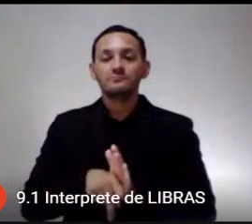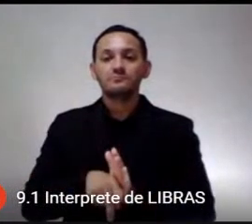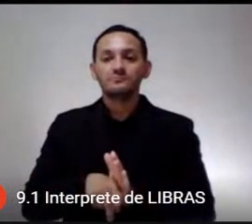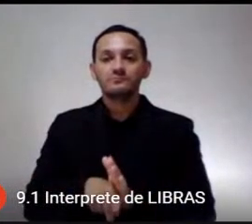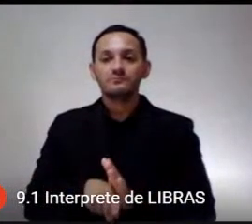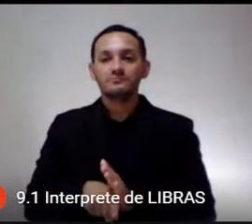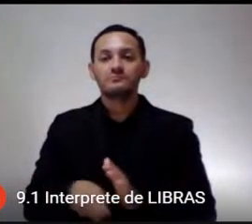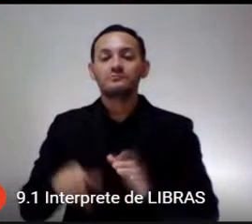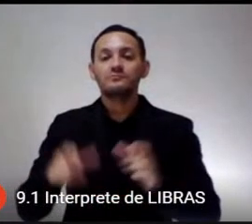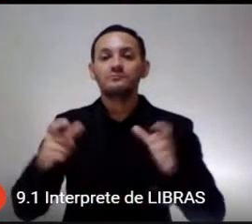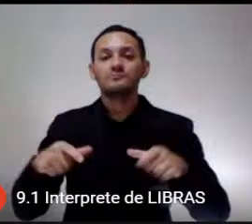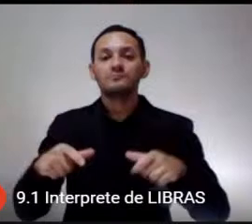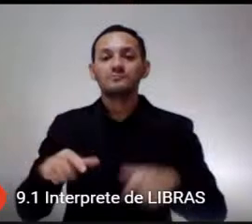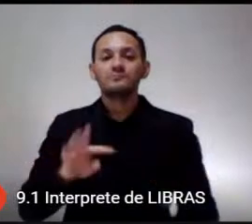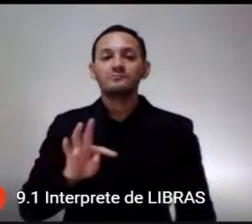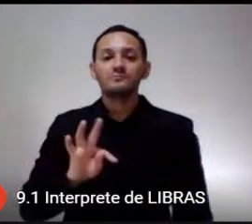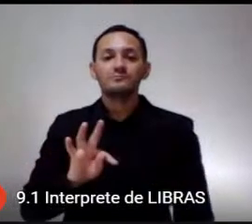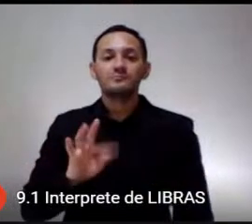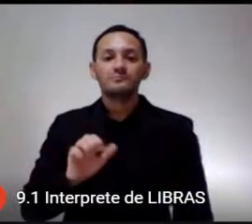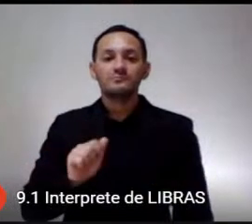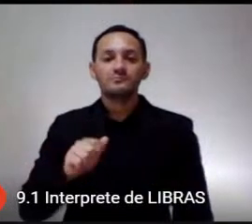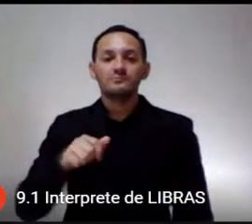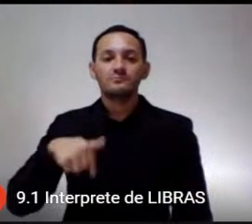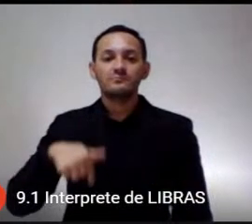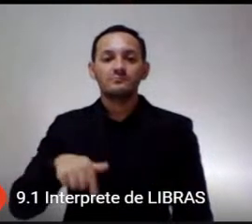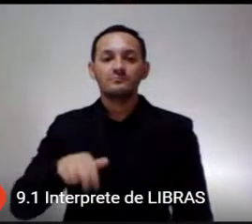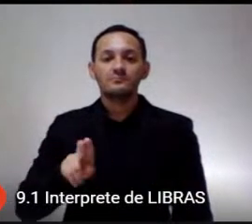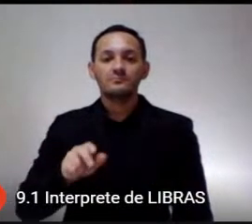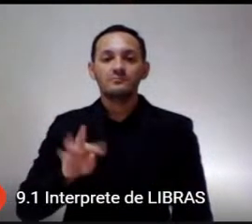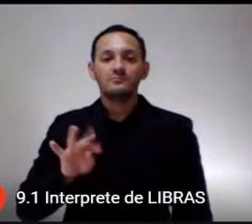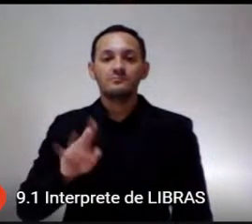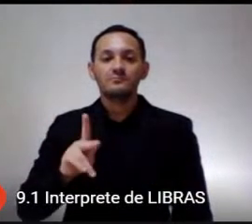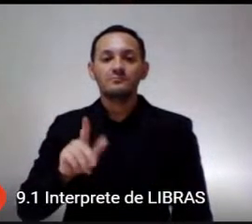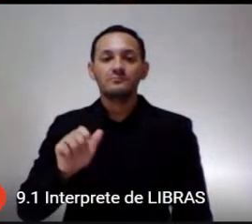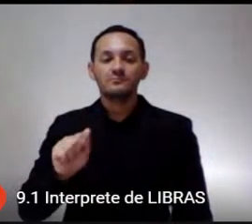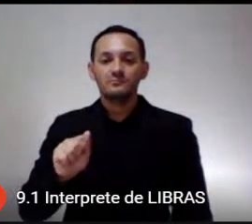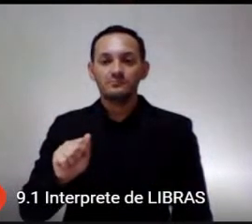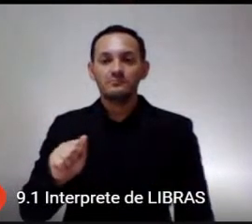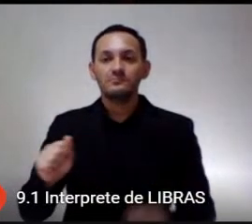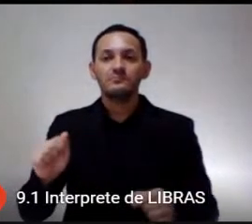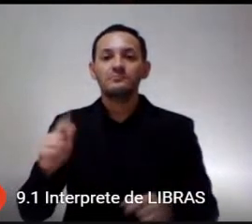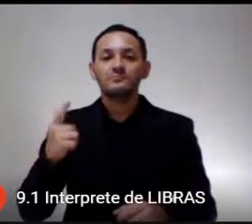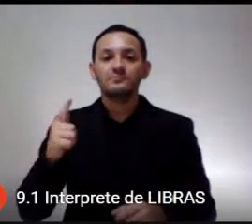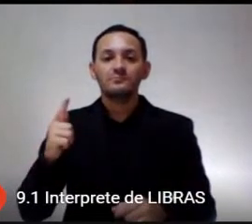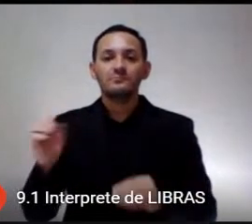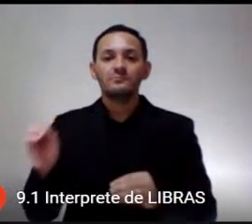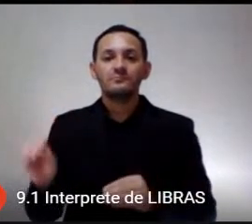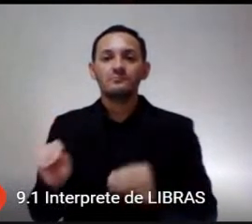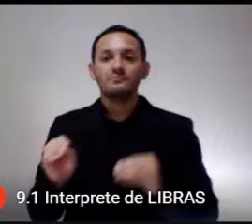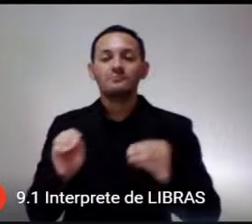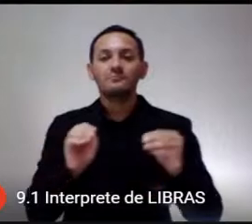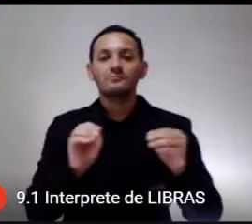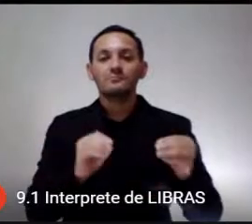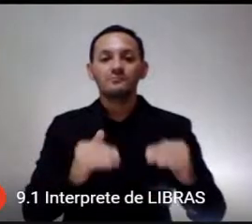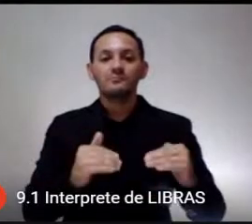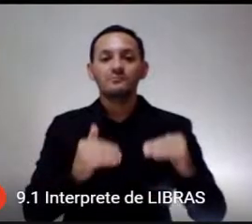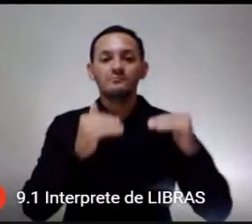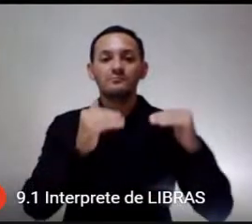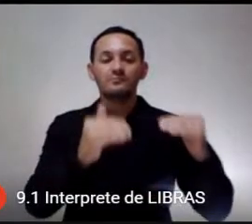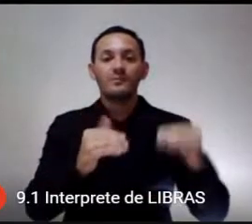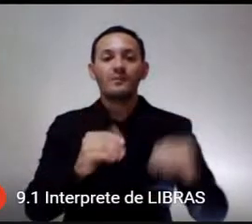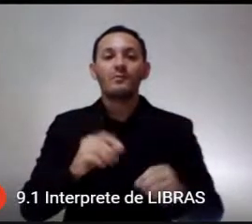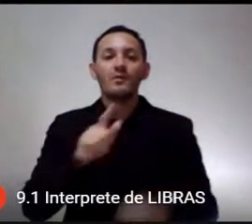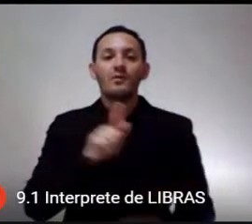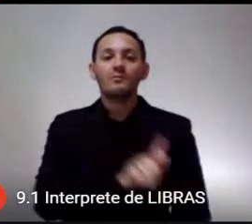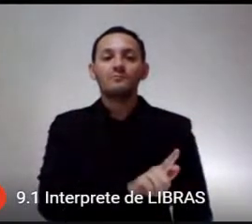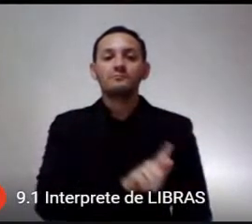civil de Taguatinga, onde exercia a função de juiz eleitoral, e aí ele foi promovido para a segunda criminal de Gurupi. Então,